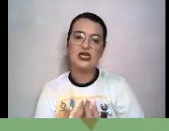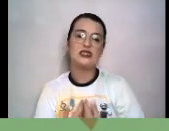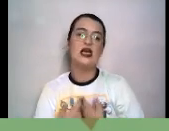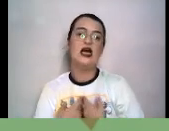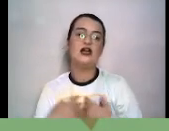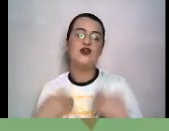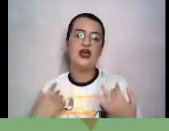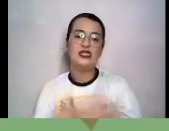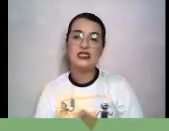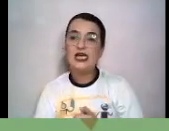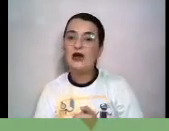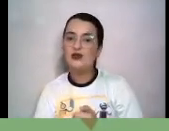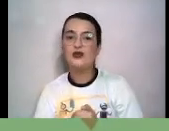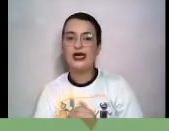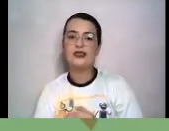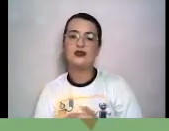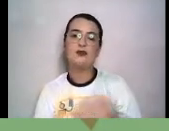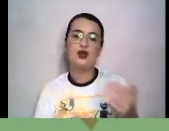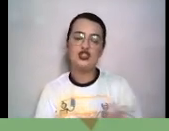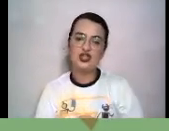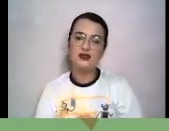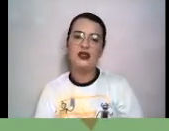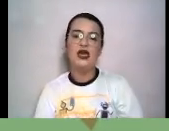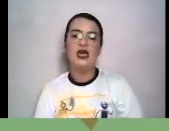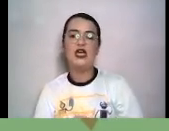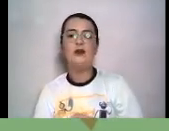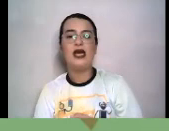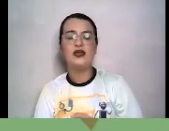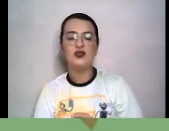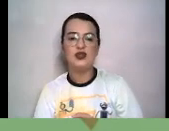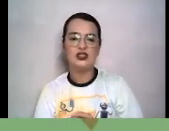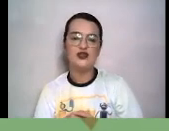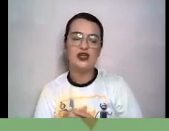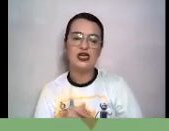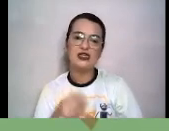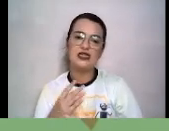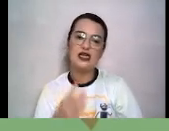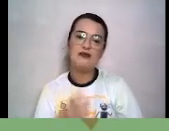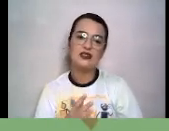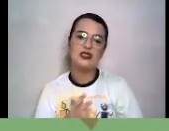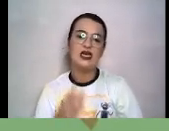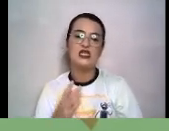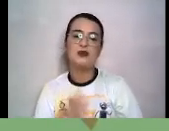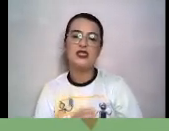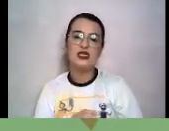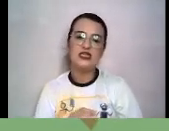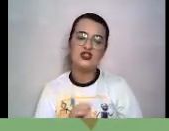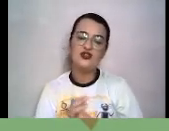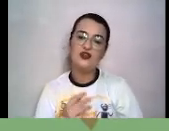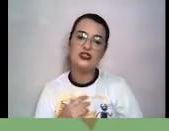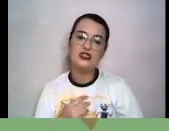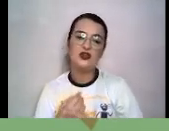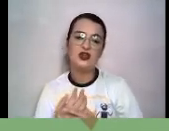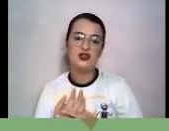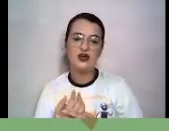seus interesses. A Conferência de Yalta, no caso, e Potsdam, renomeada as fronteiras soviéticas e alemãs, expandindo as áreas